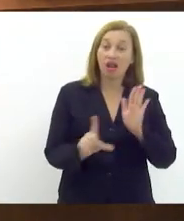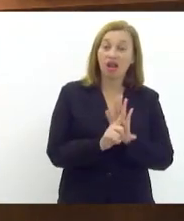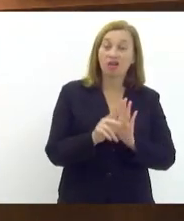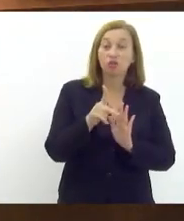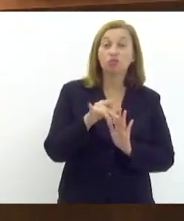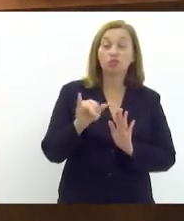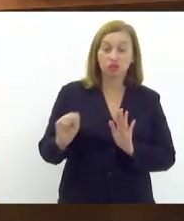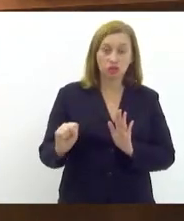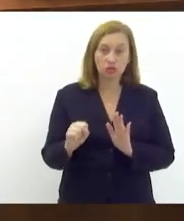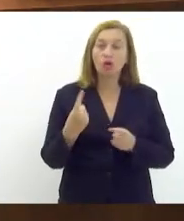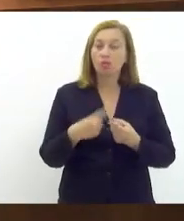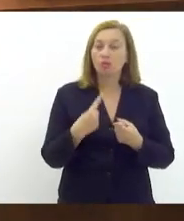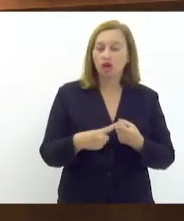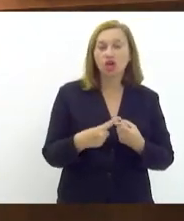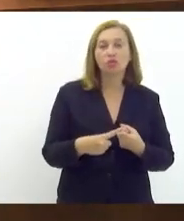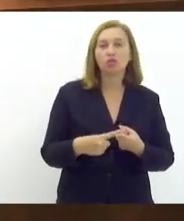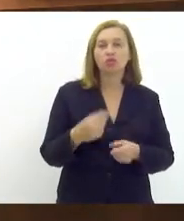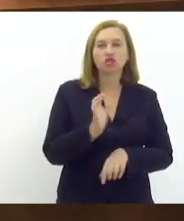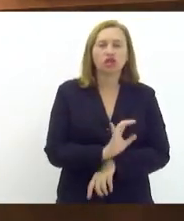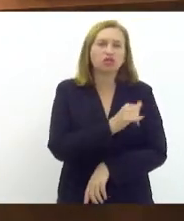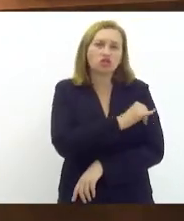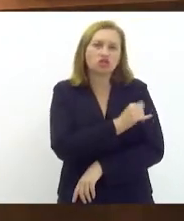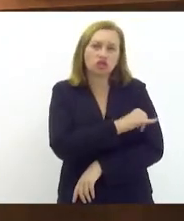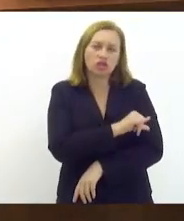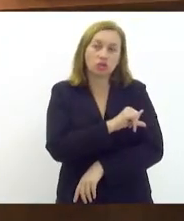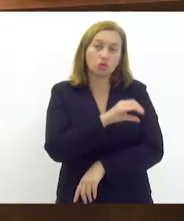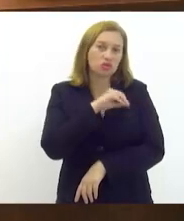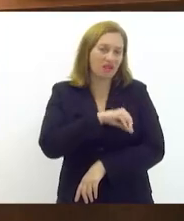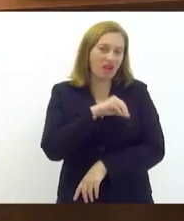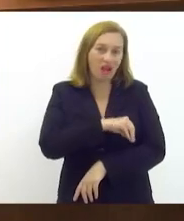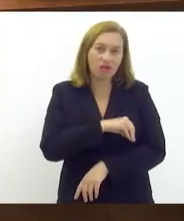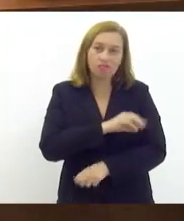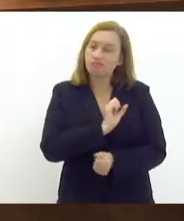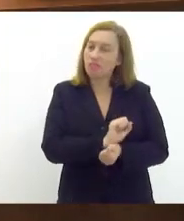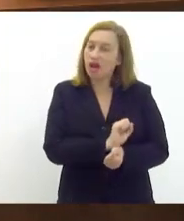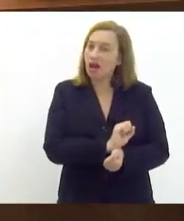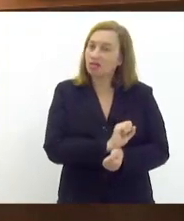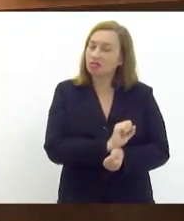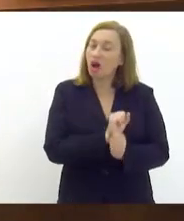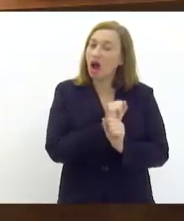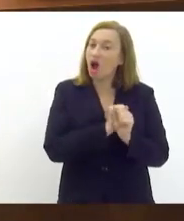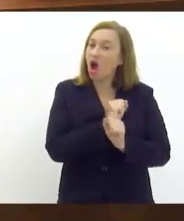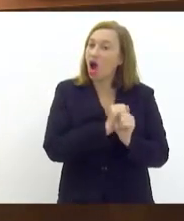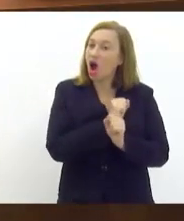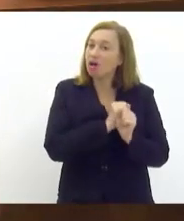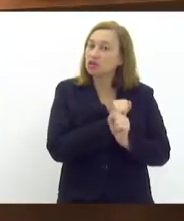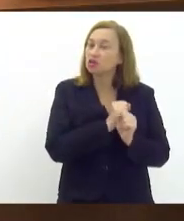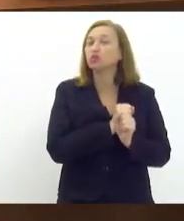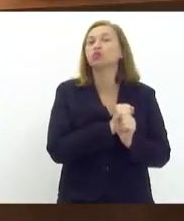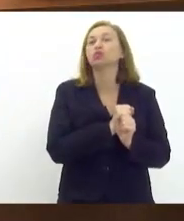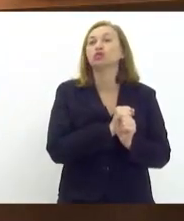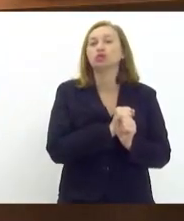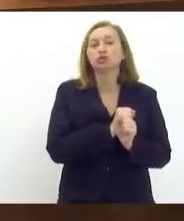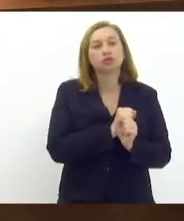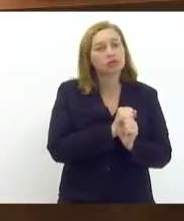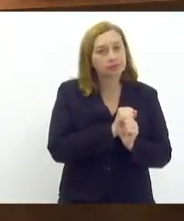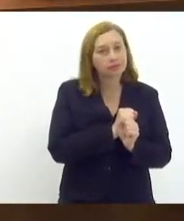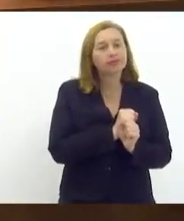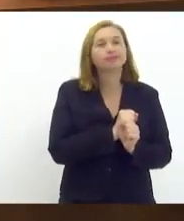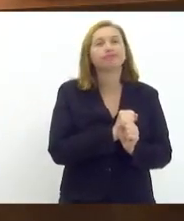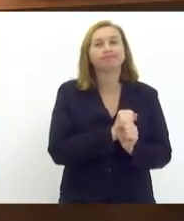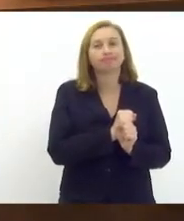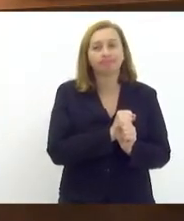porque o Estado do Rio de Janeiro tá há anos com o piso do conjunto das carreiras congeladas